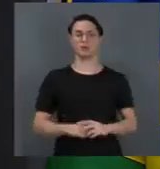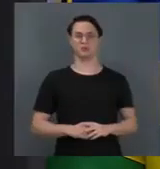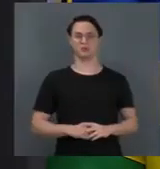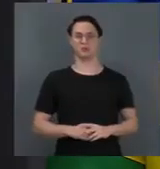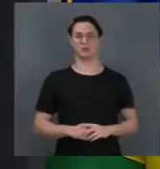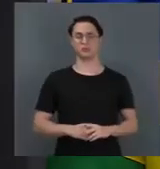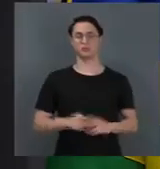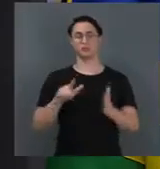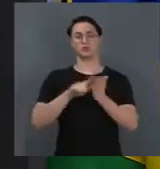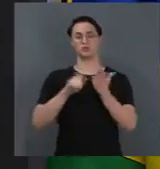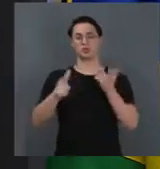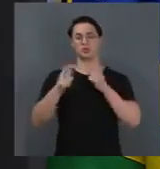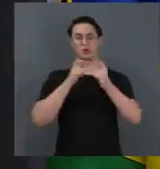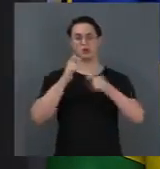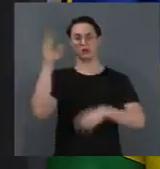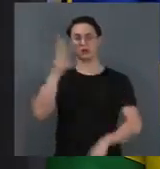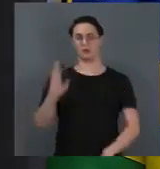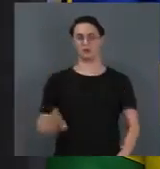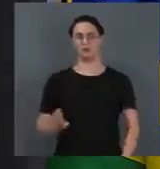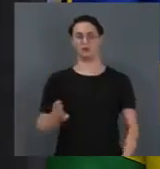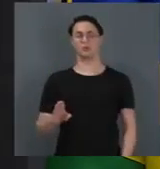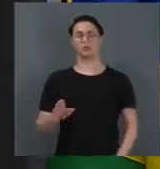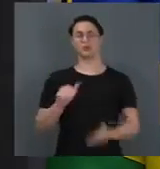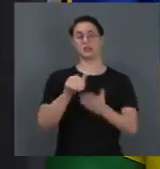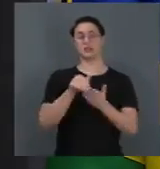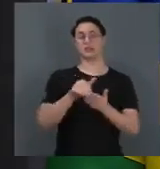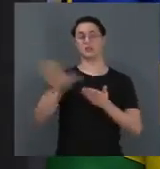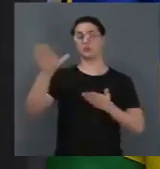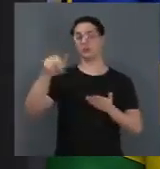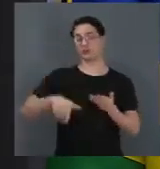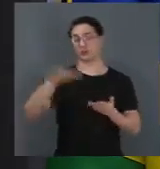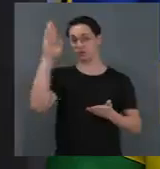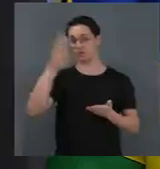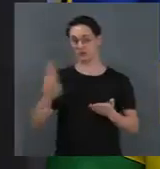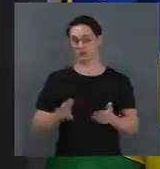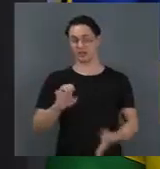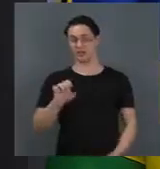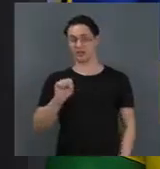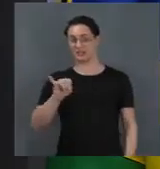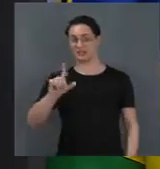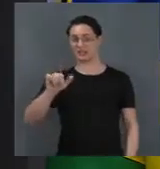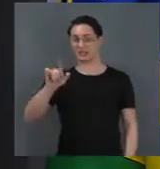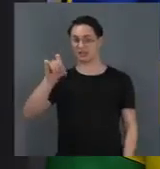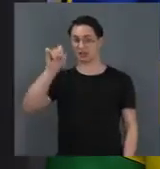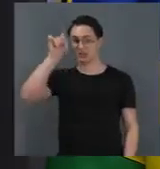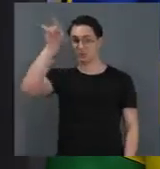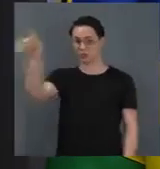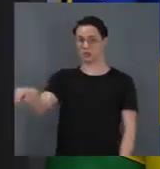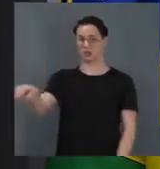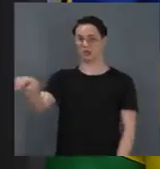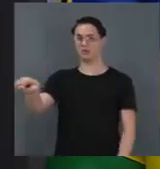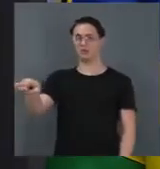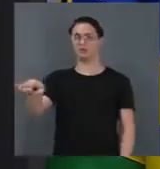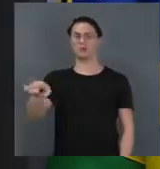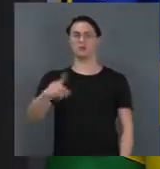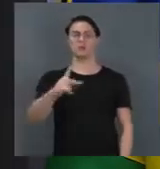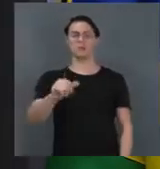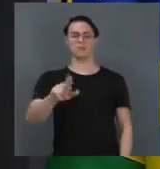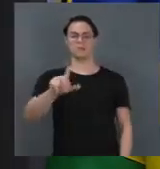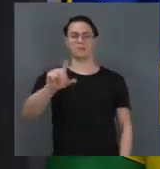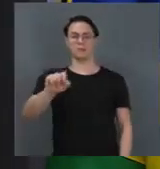do jornalista brasileiro exilado, eu vou repetir, exilado nos Estados Unidos, que é o